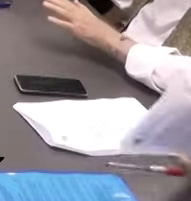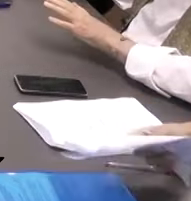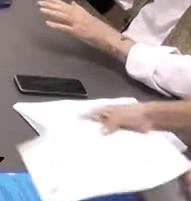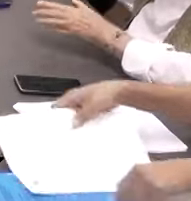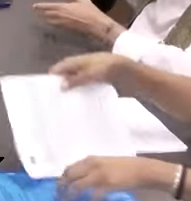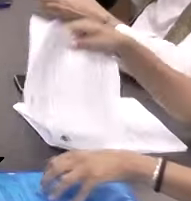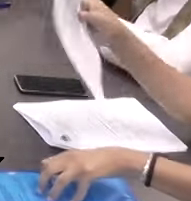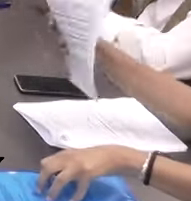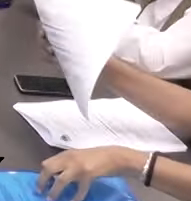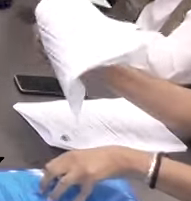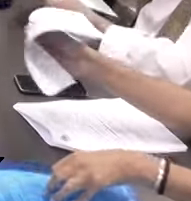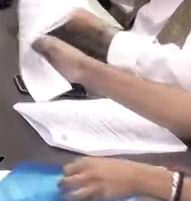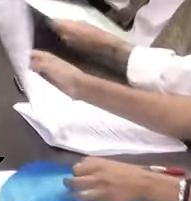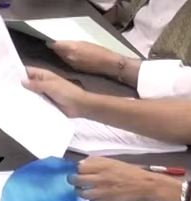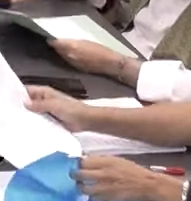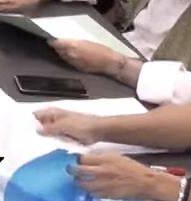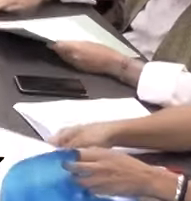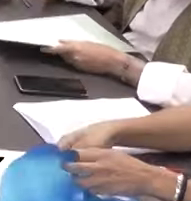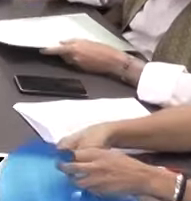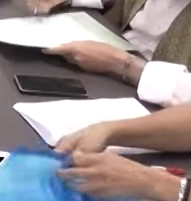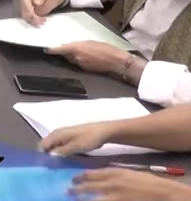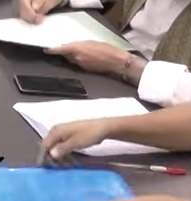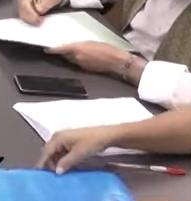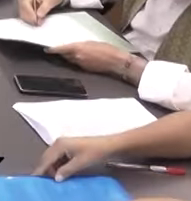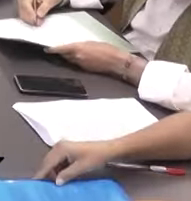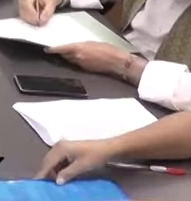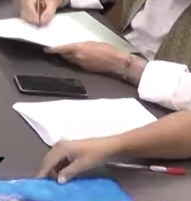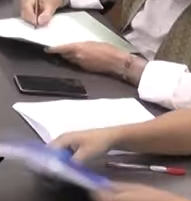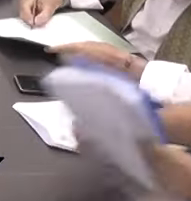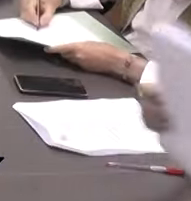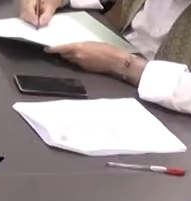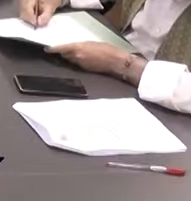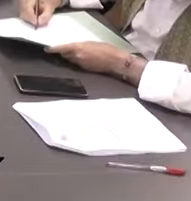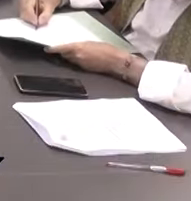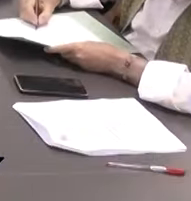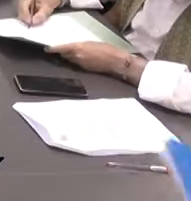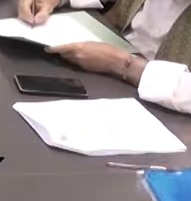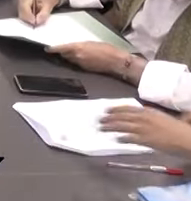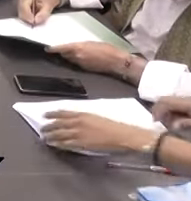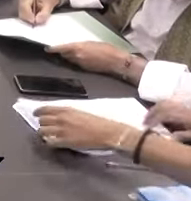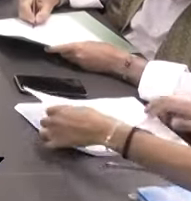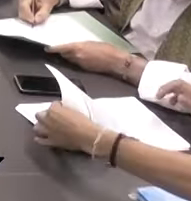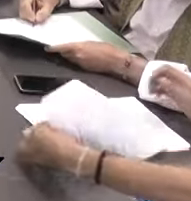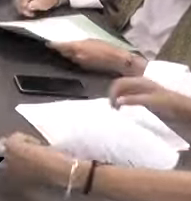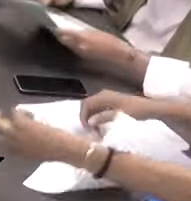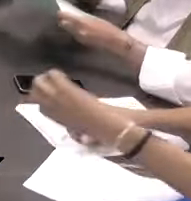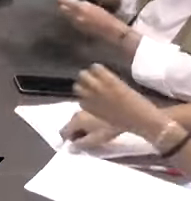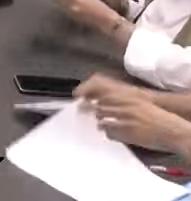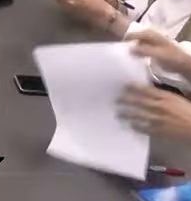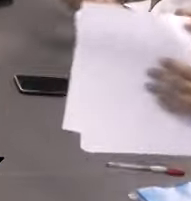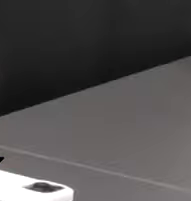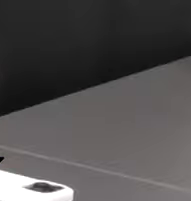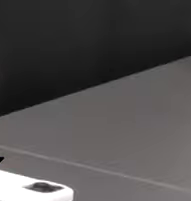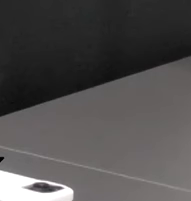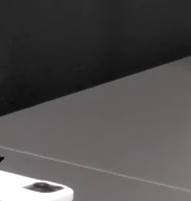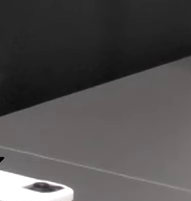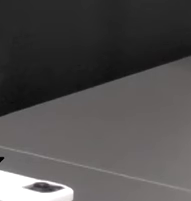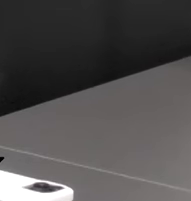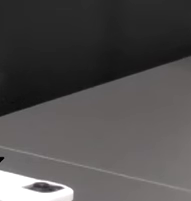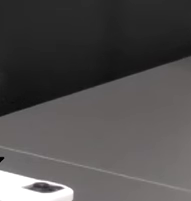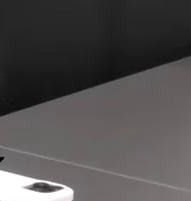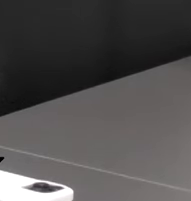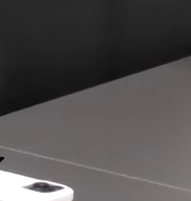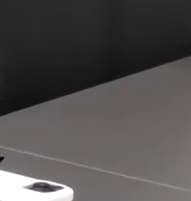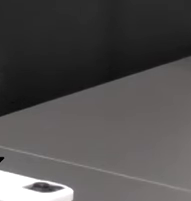os pareceres. Pela unanimidade, prejudicada as matérias dos referidos PLs. Agradeço a presença de